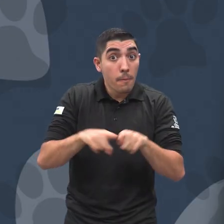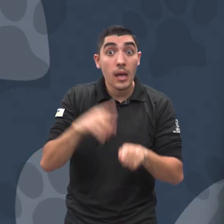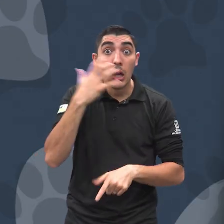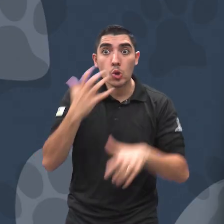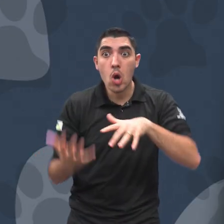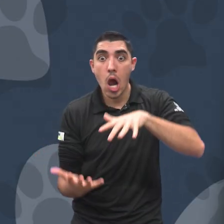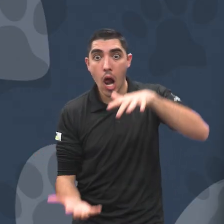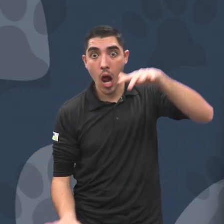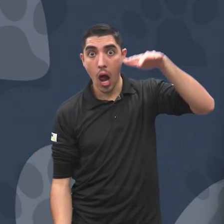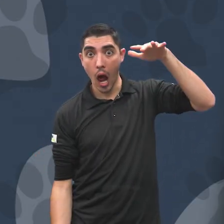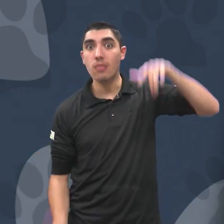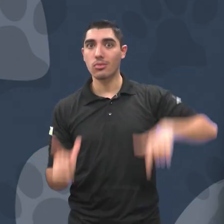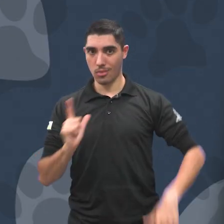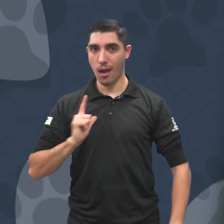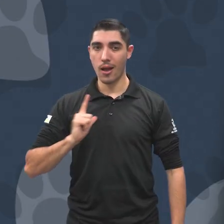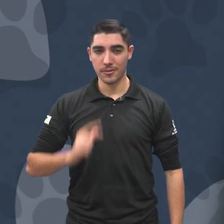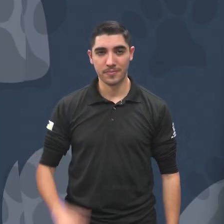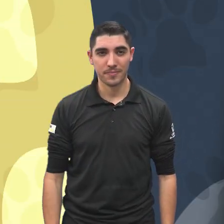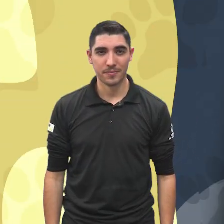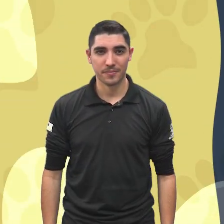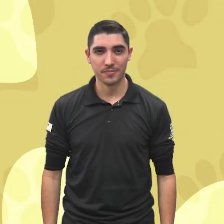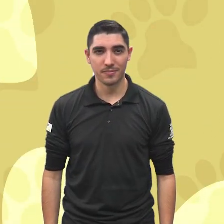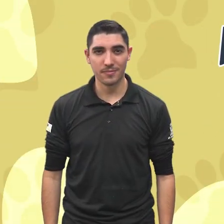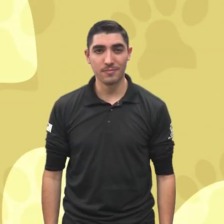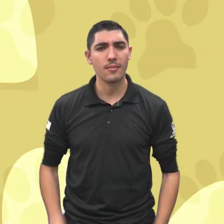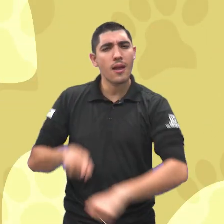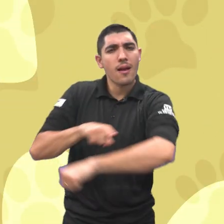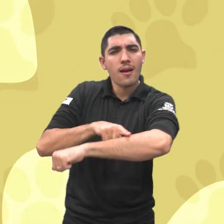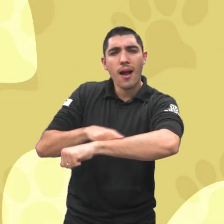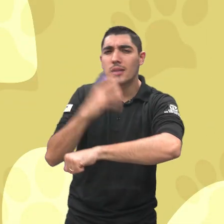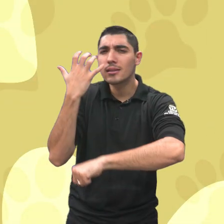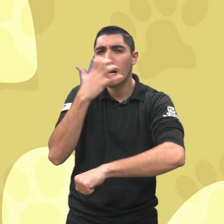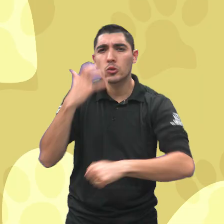e até gigantes.